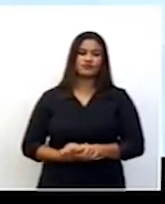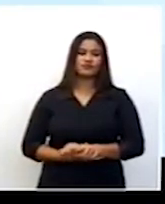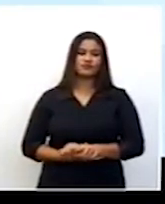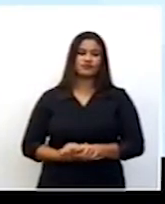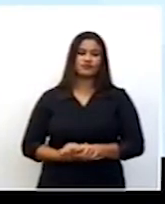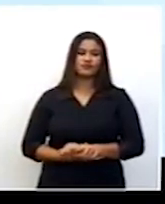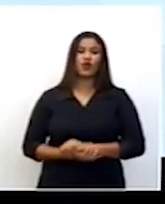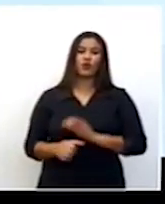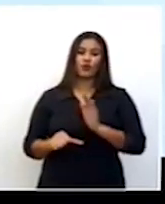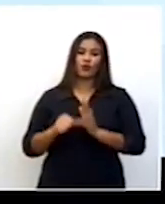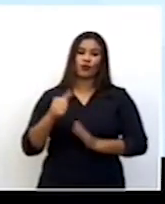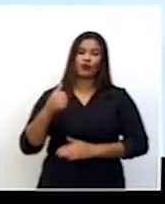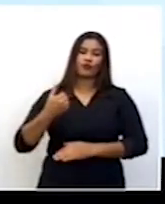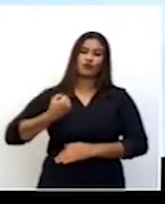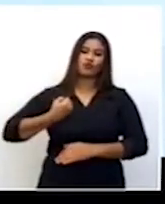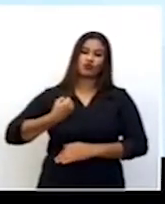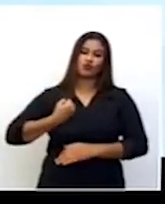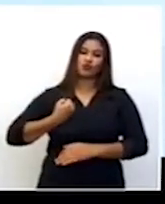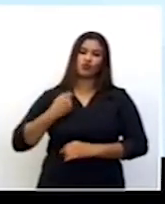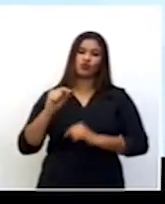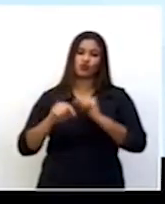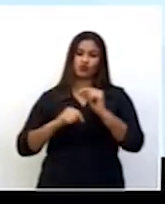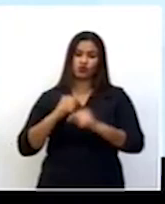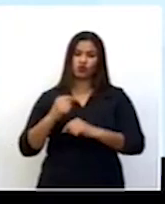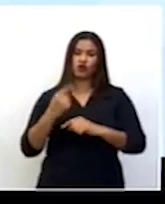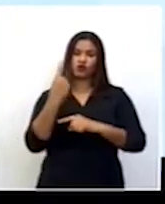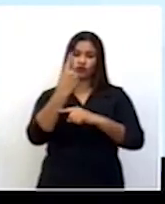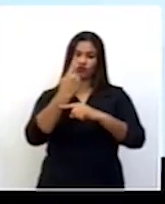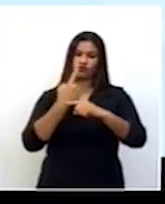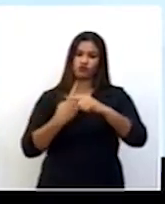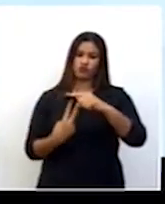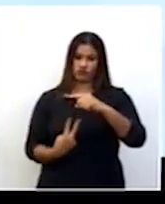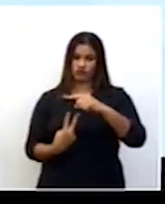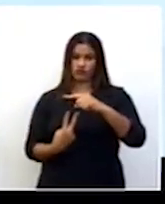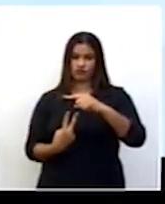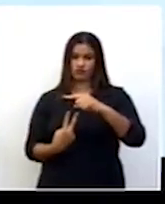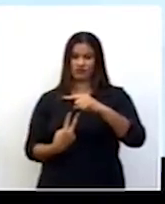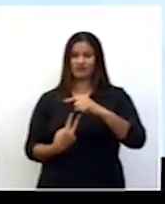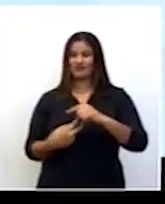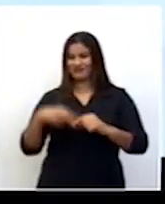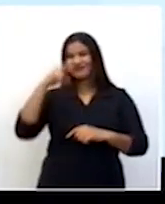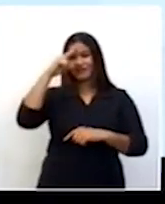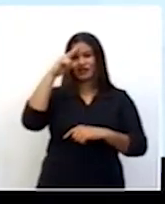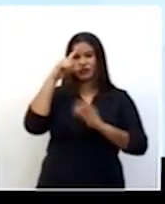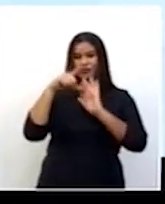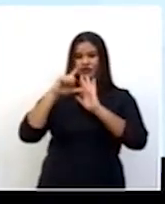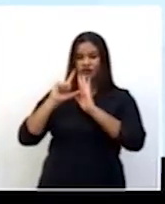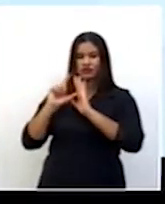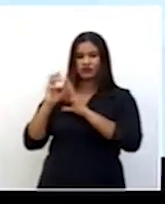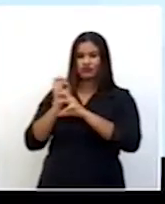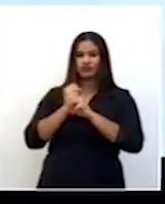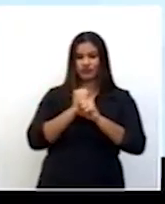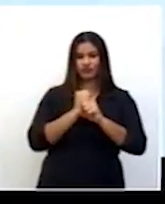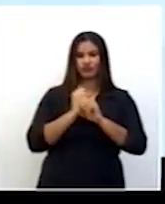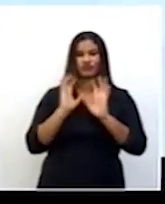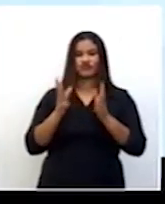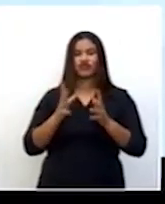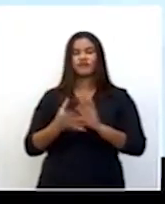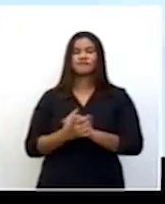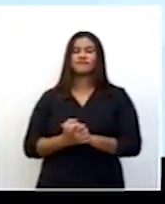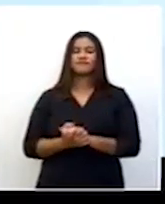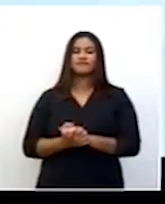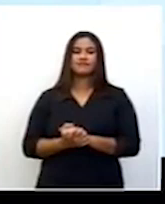que é o primeiro termo. No caso ali, é 1 sobre 2, que era daquele exercício lá que nós estávamos calculando. Então, 1 sobre